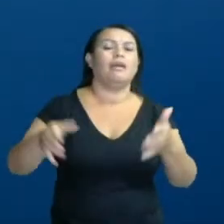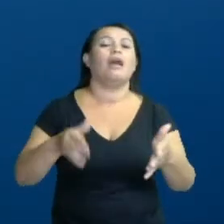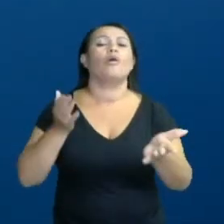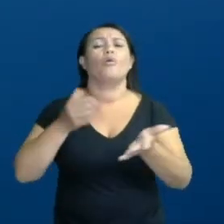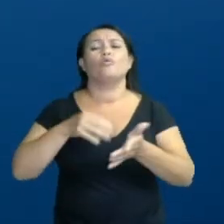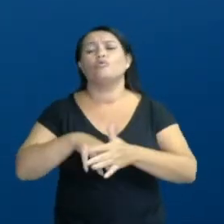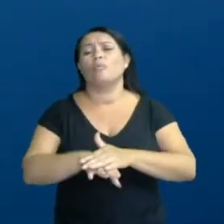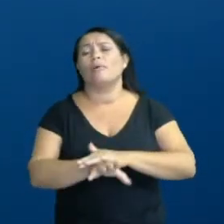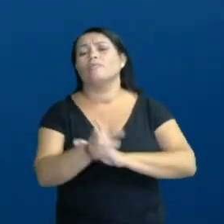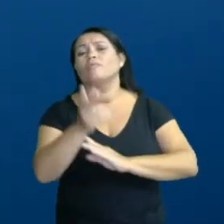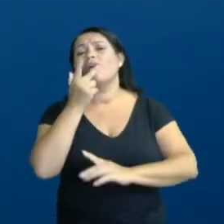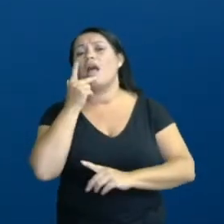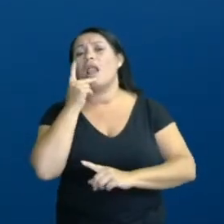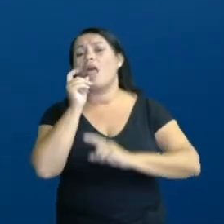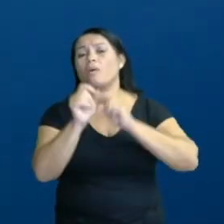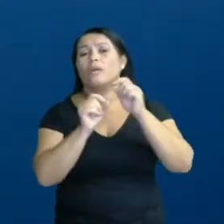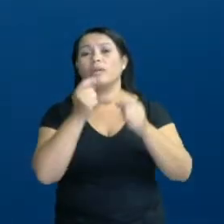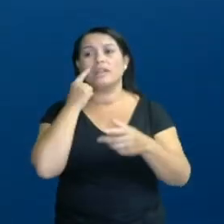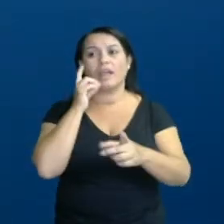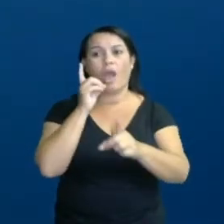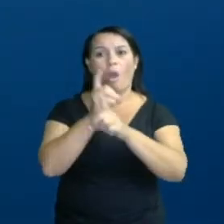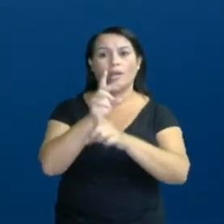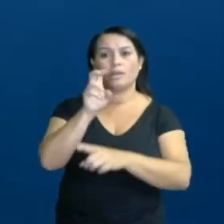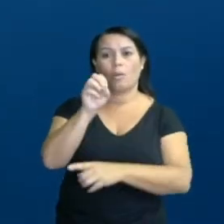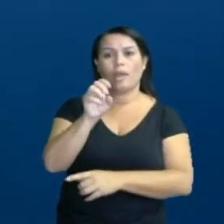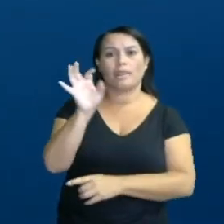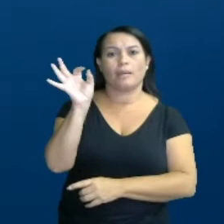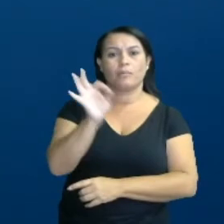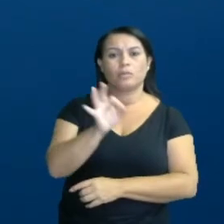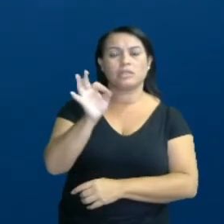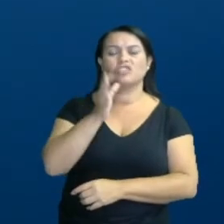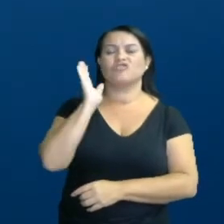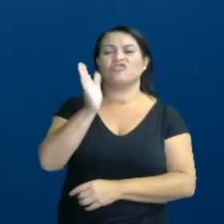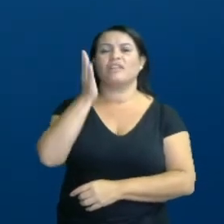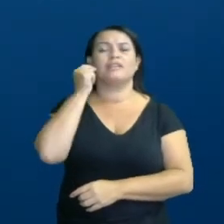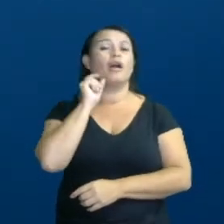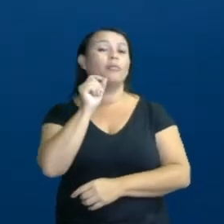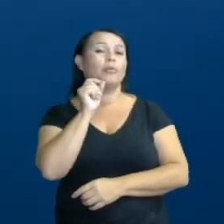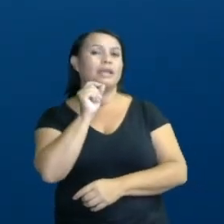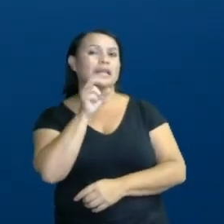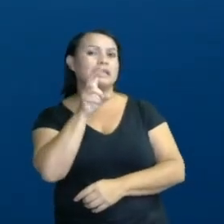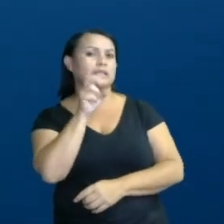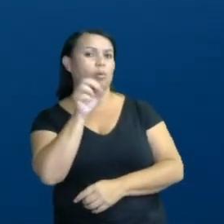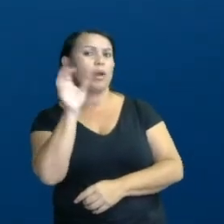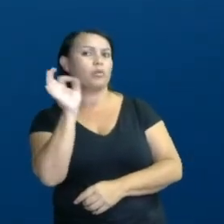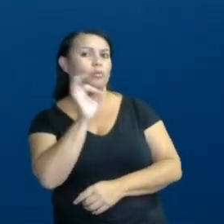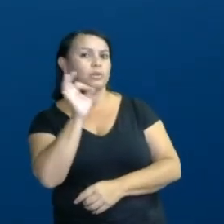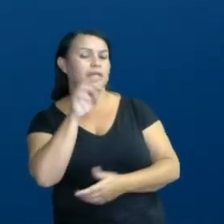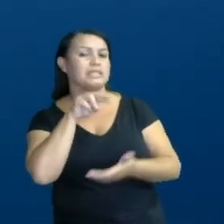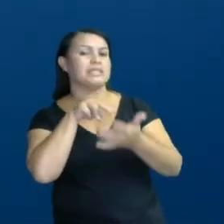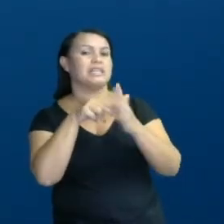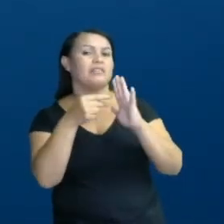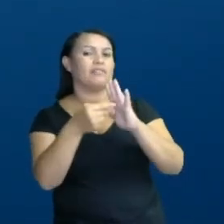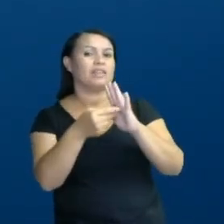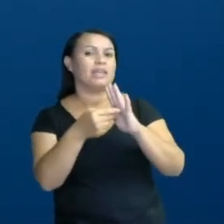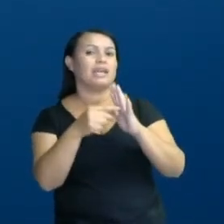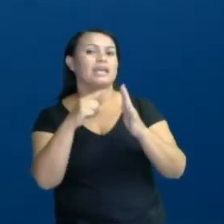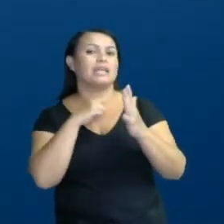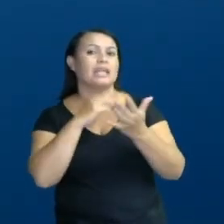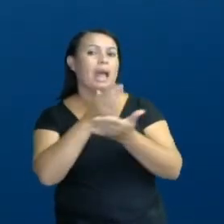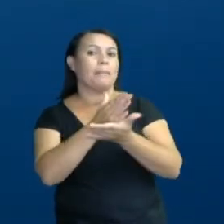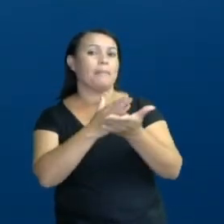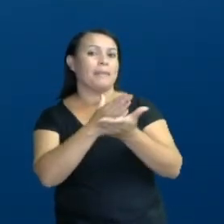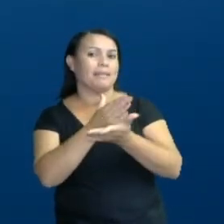costumamos dizer o seguinte, quando a gente vê 50%, automaticamente a gente já sabe o seguinte, se está 50%, então quer dizer que já está